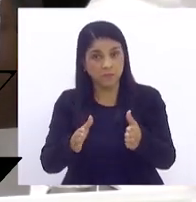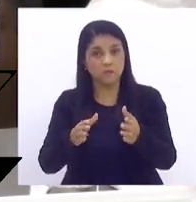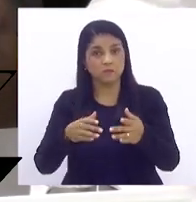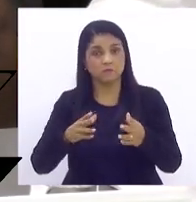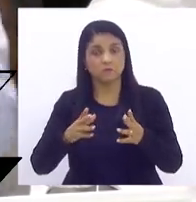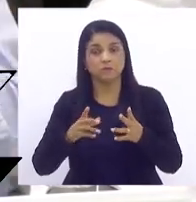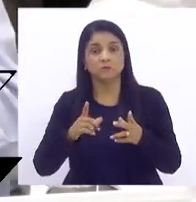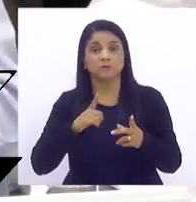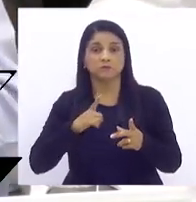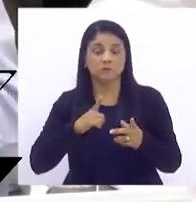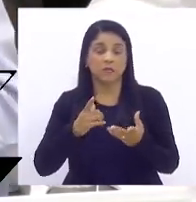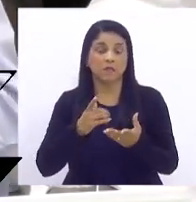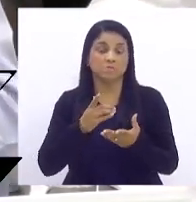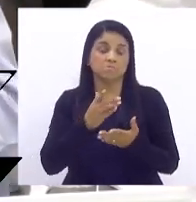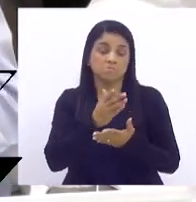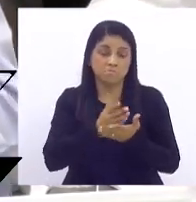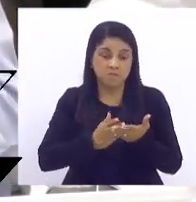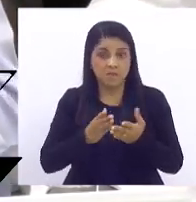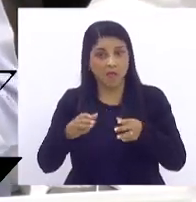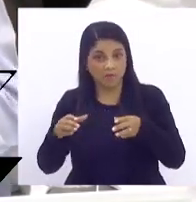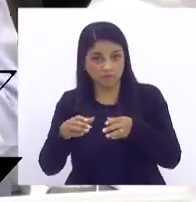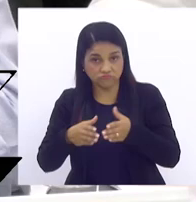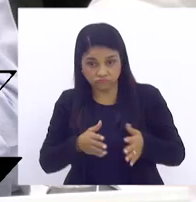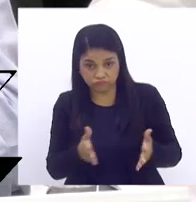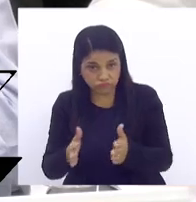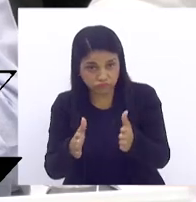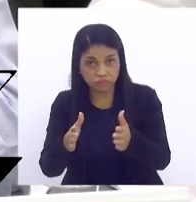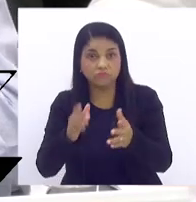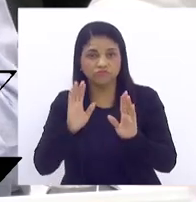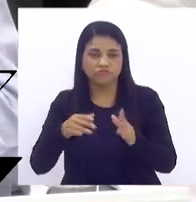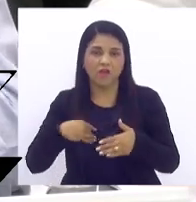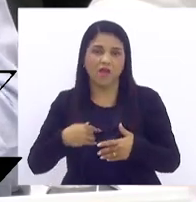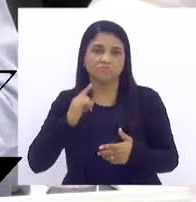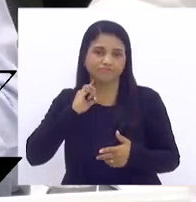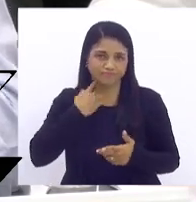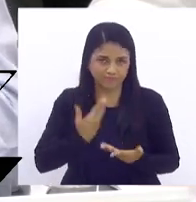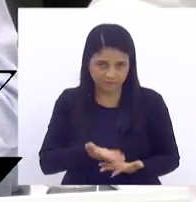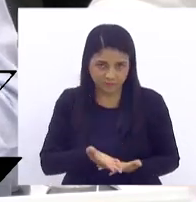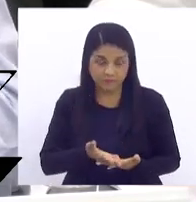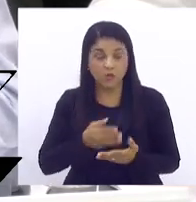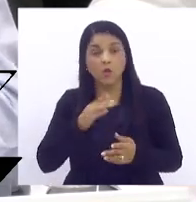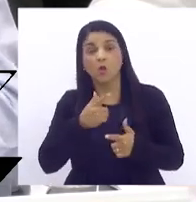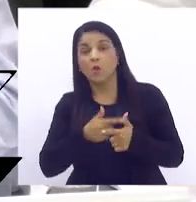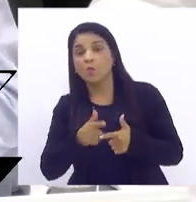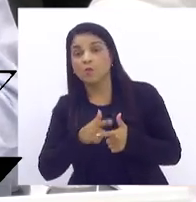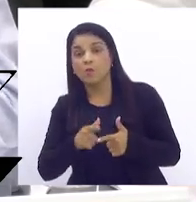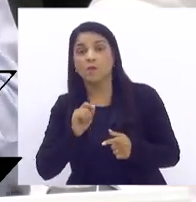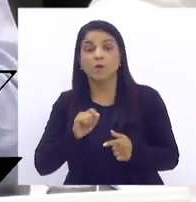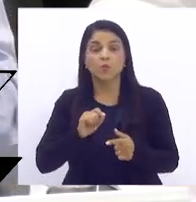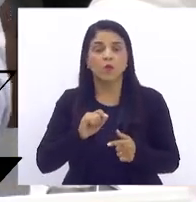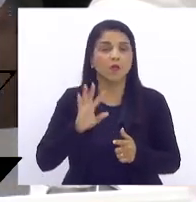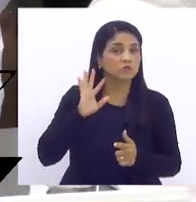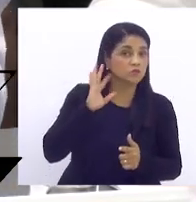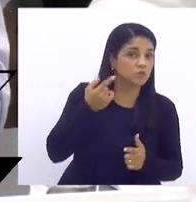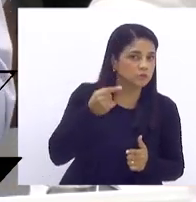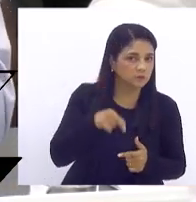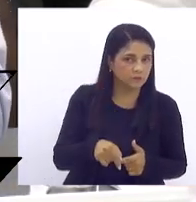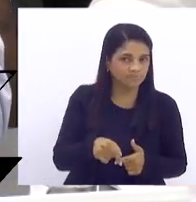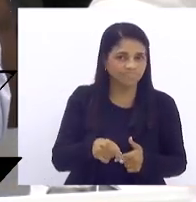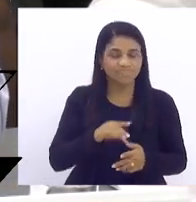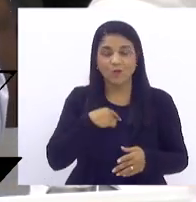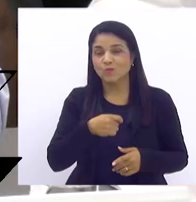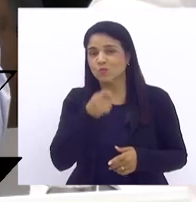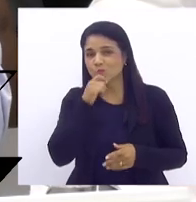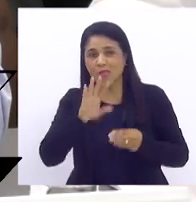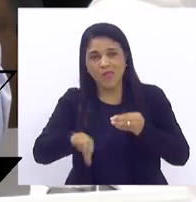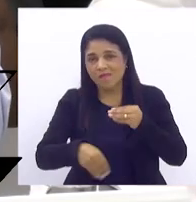de metade dos nossos rios. Qual é o problema e qual seria a solução? O problema é que não há uma emenda